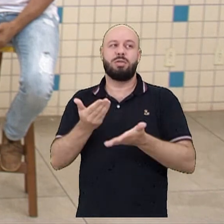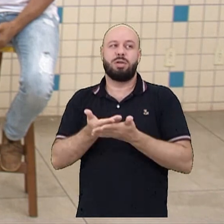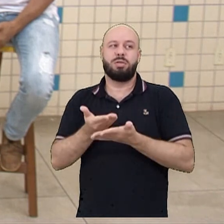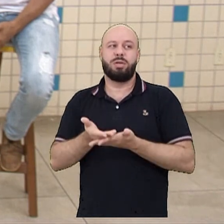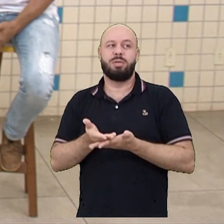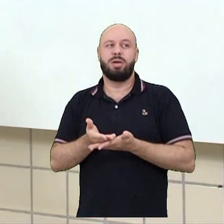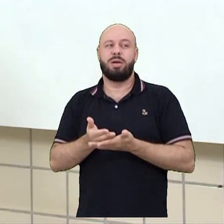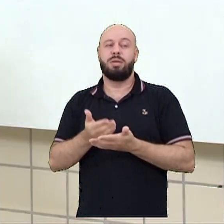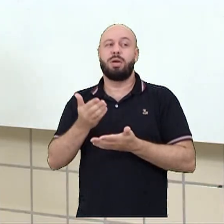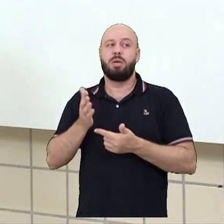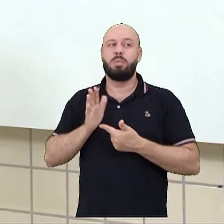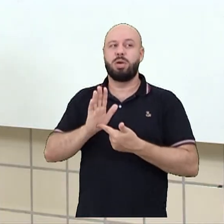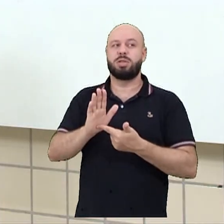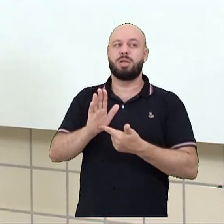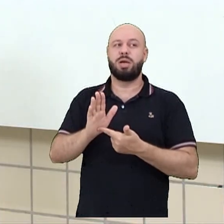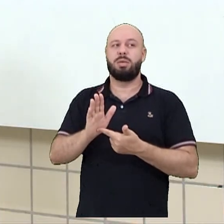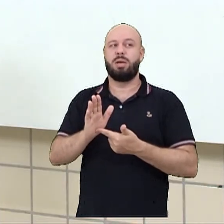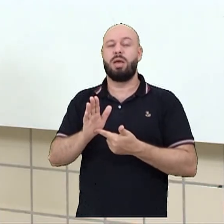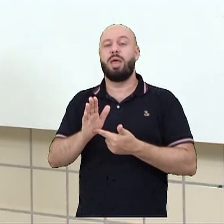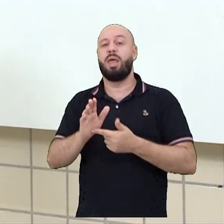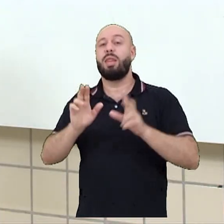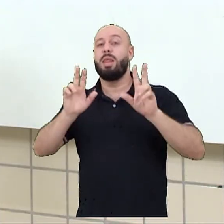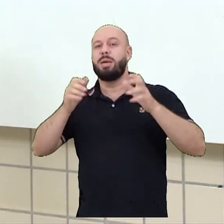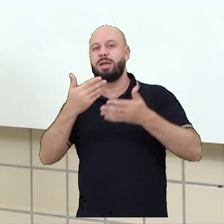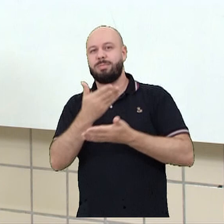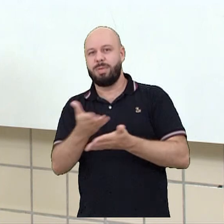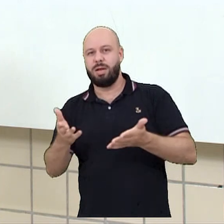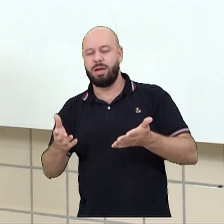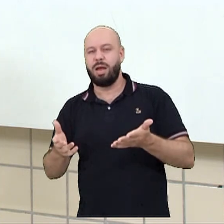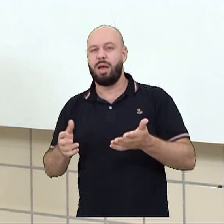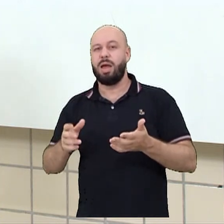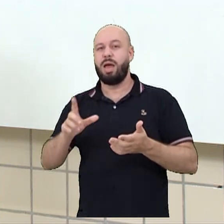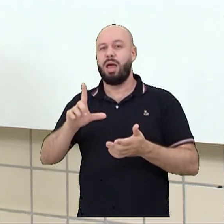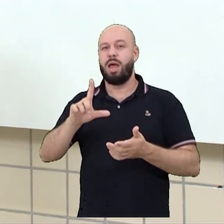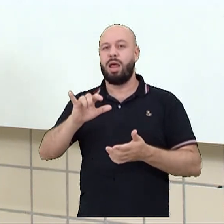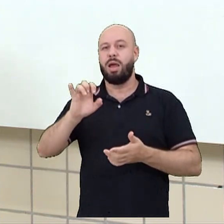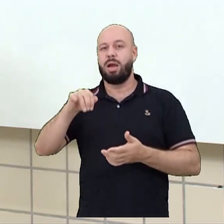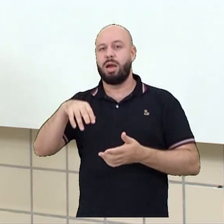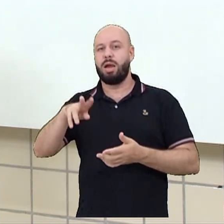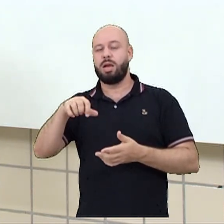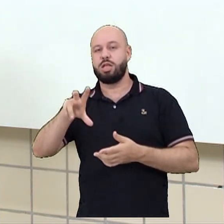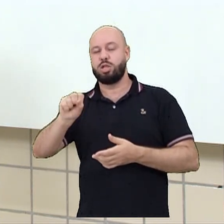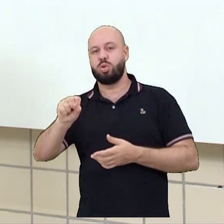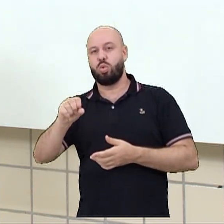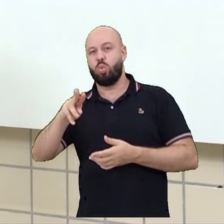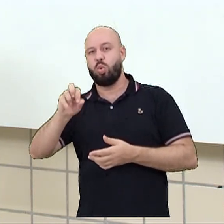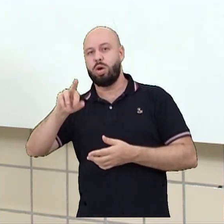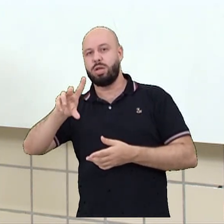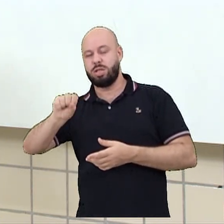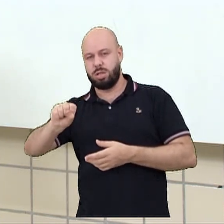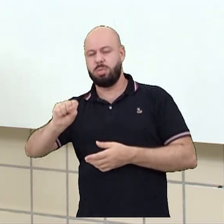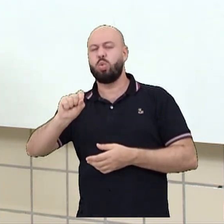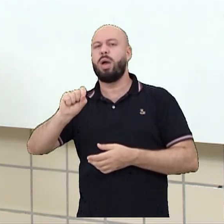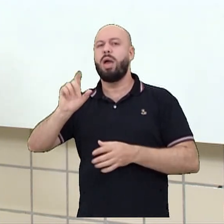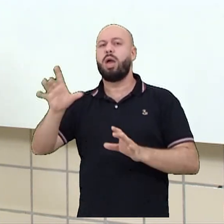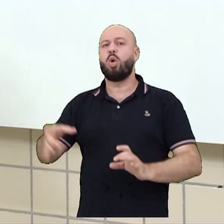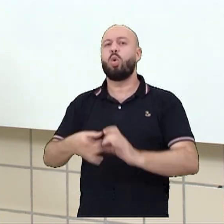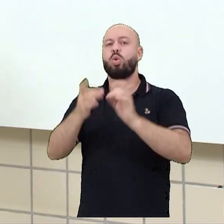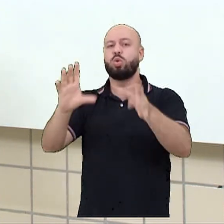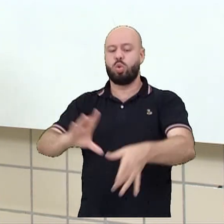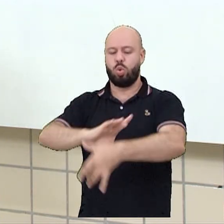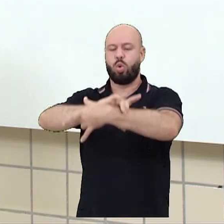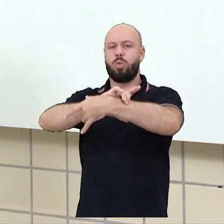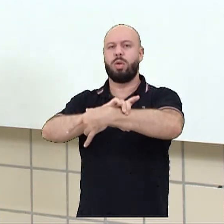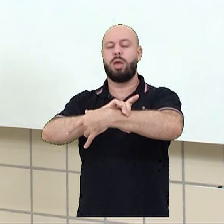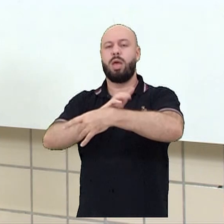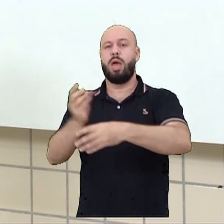ela estava trabalhando exatamente as link words, né? As conjunções, né, para nós na língua portuguesa,